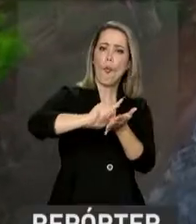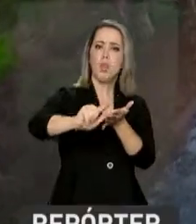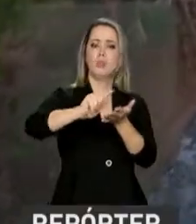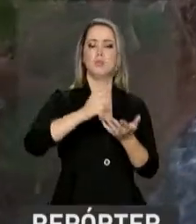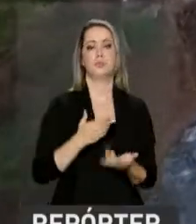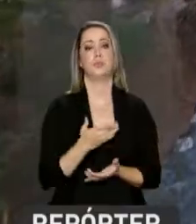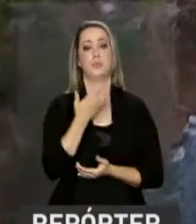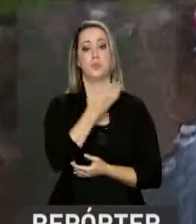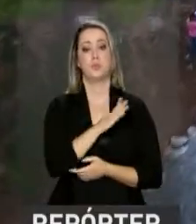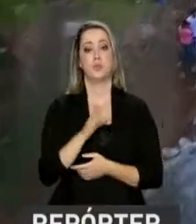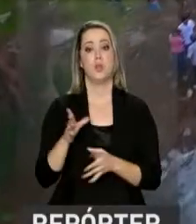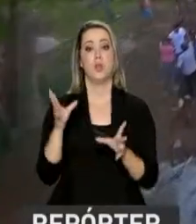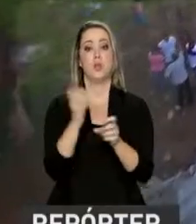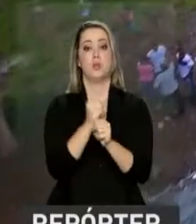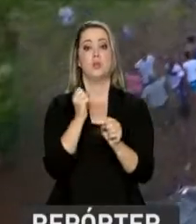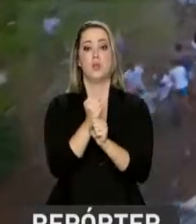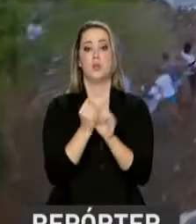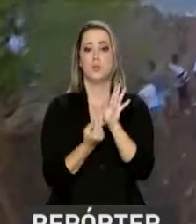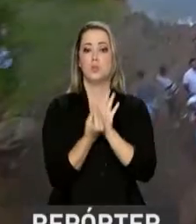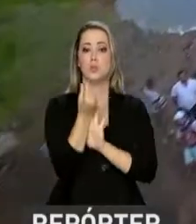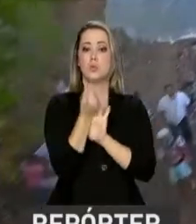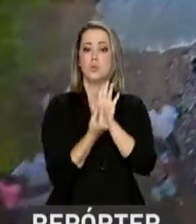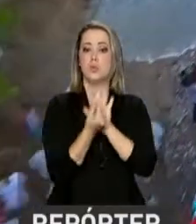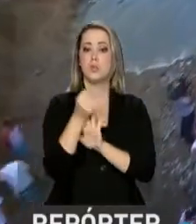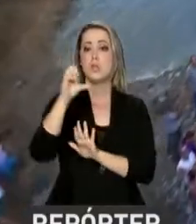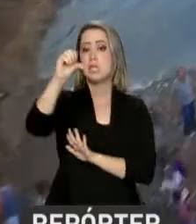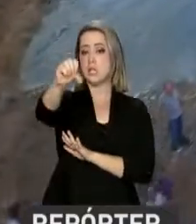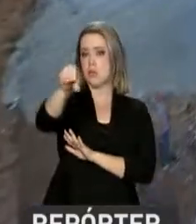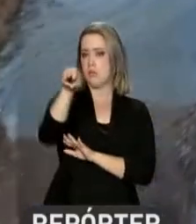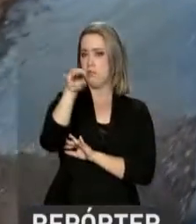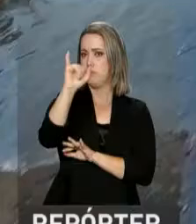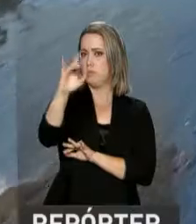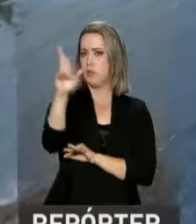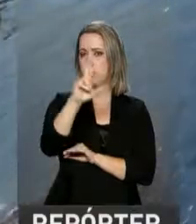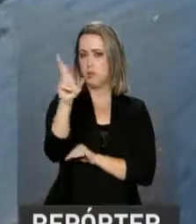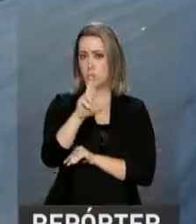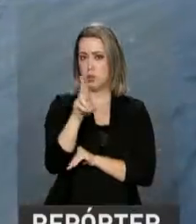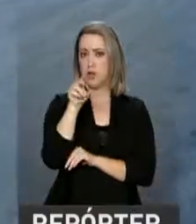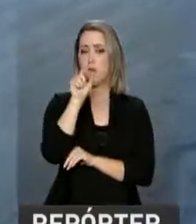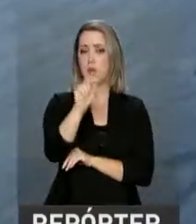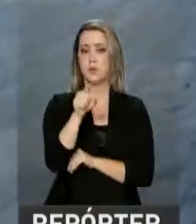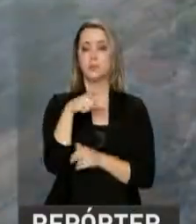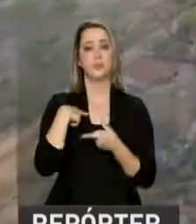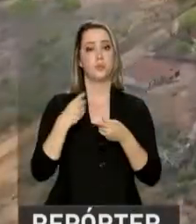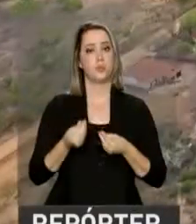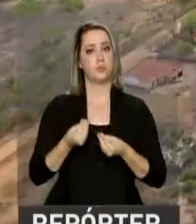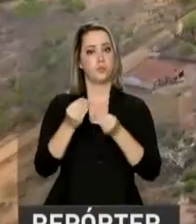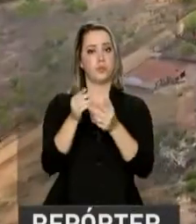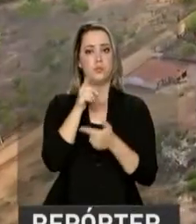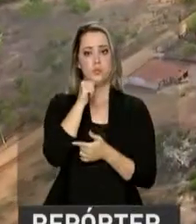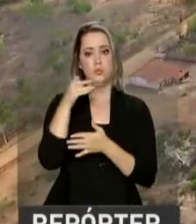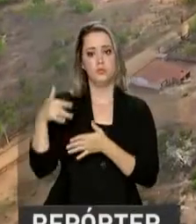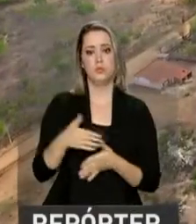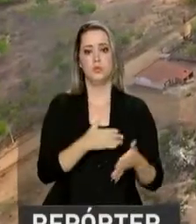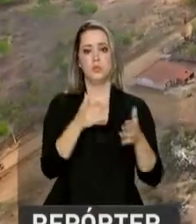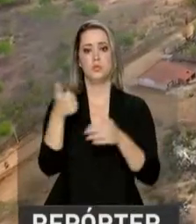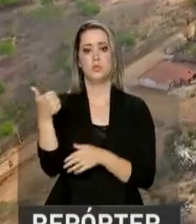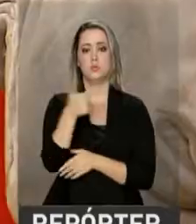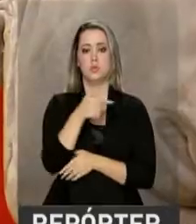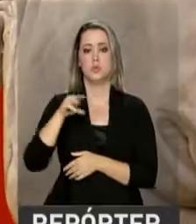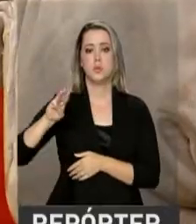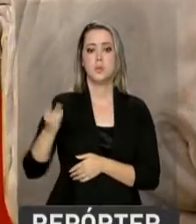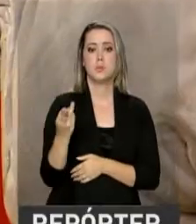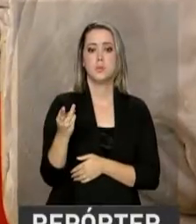seca. Orçada em 9 bilhões e 600 milhões de reais, a transposição do São Francisco vai levar água para 12 milhões de